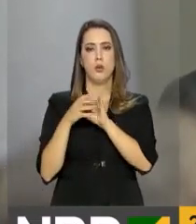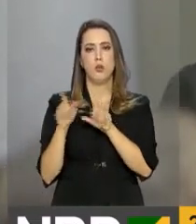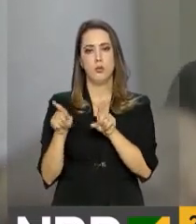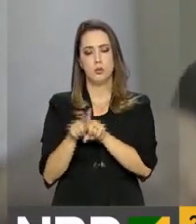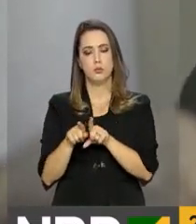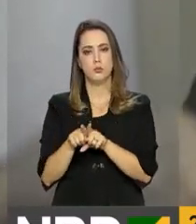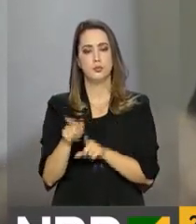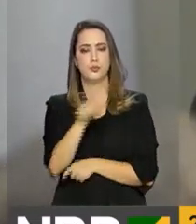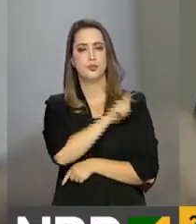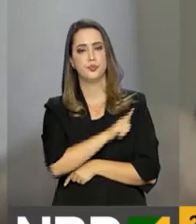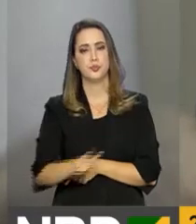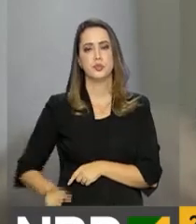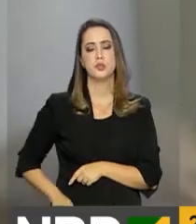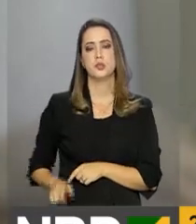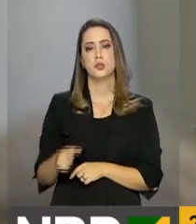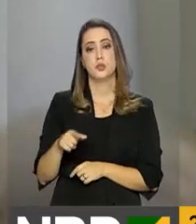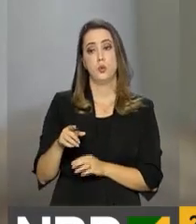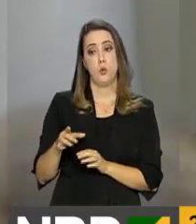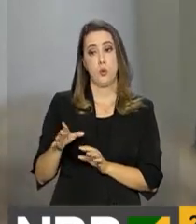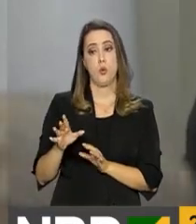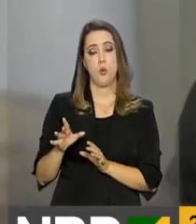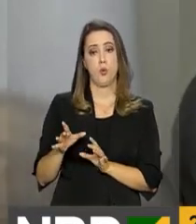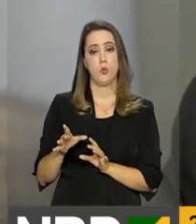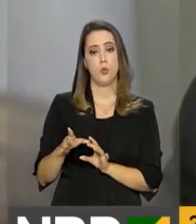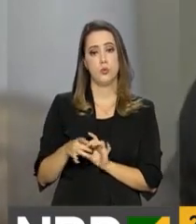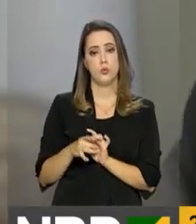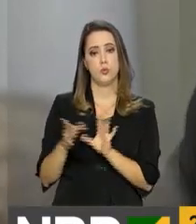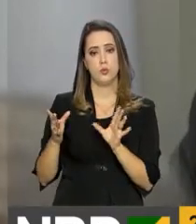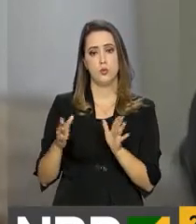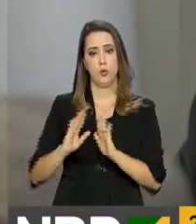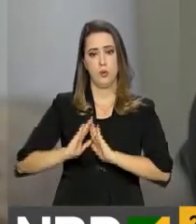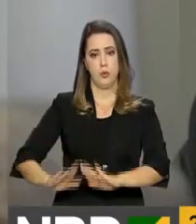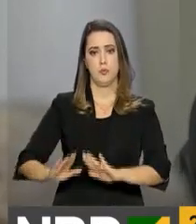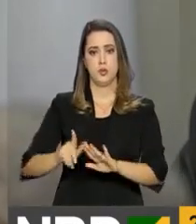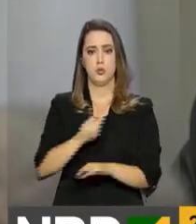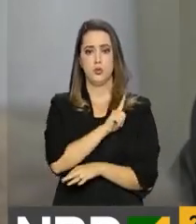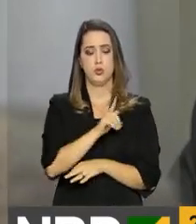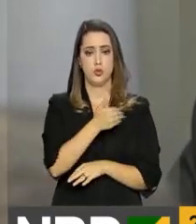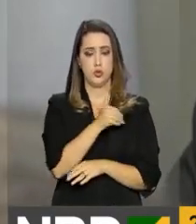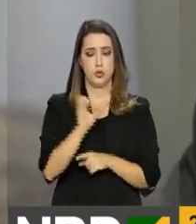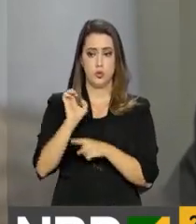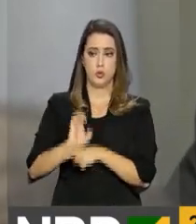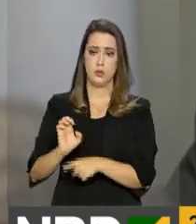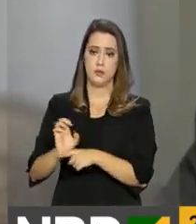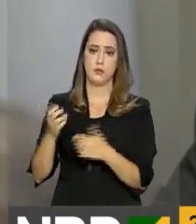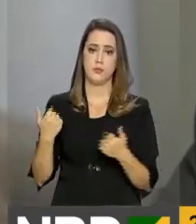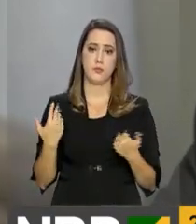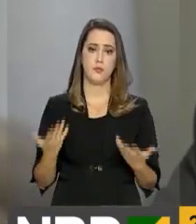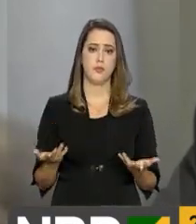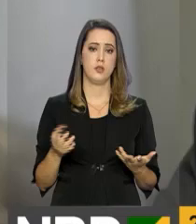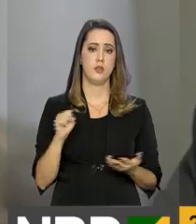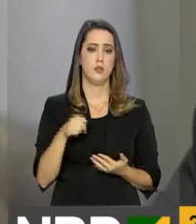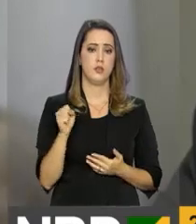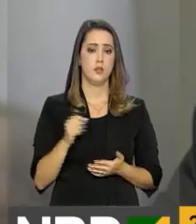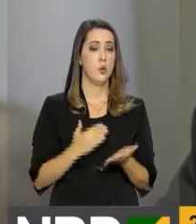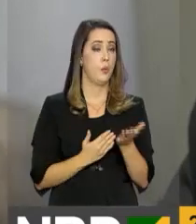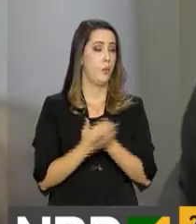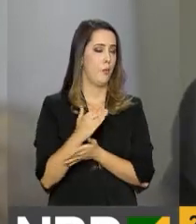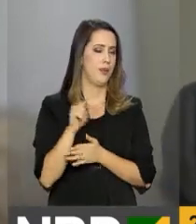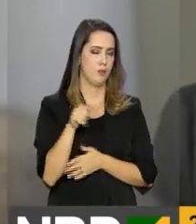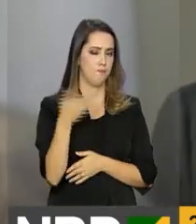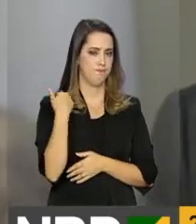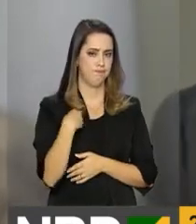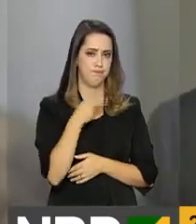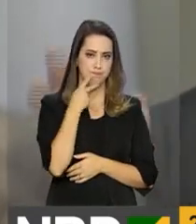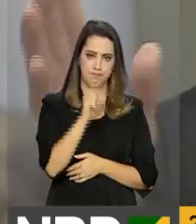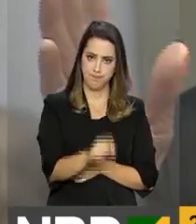é? Com aquiescência e até, digo eu, a pedido do Estado, não é? Agora, é claro que desde o primeiro momento